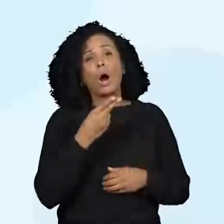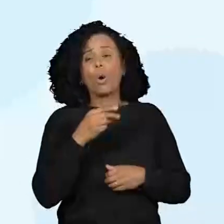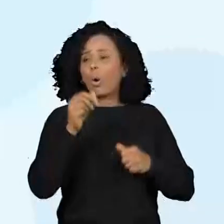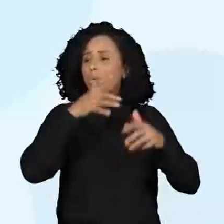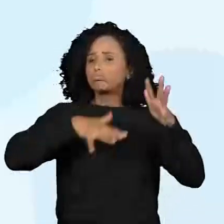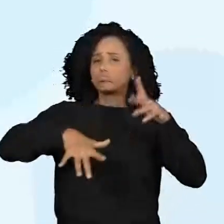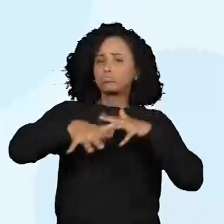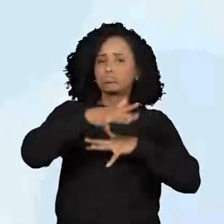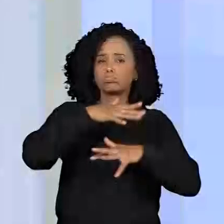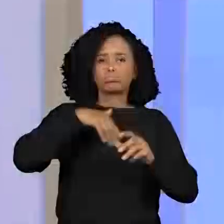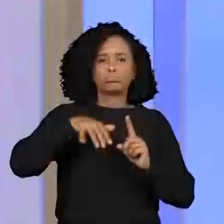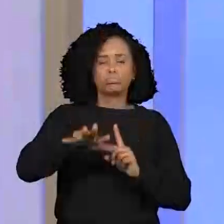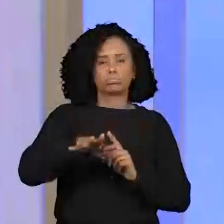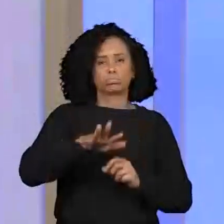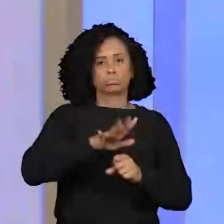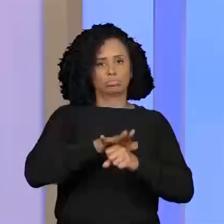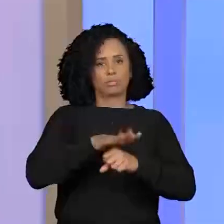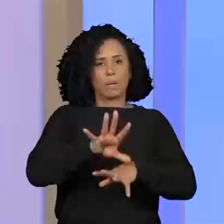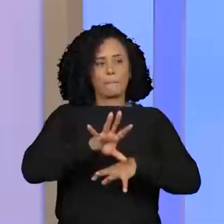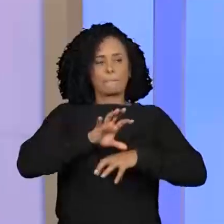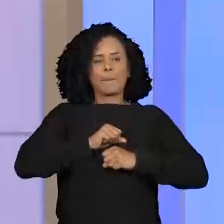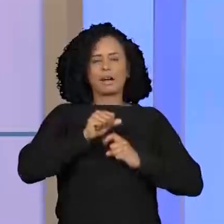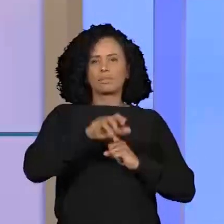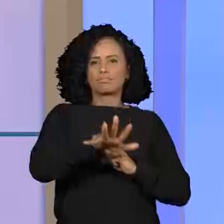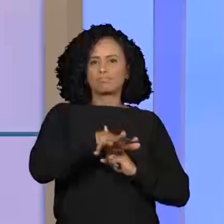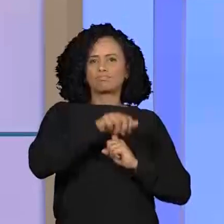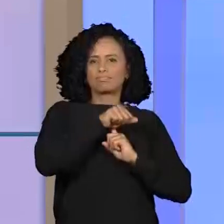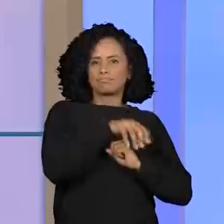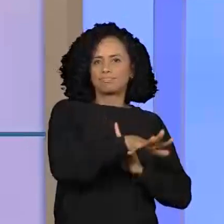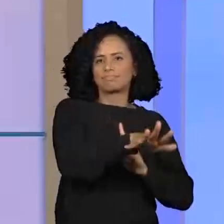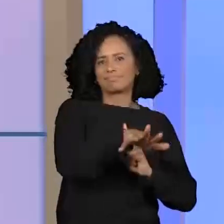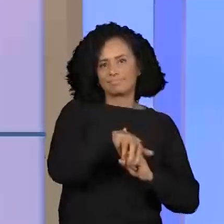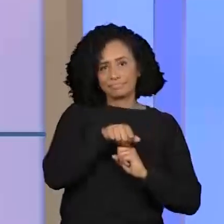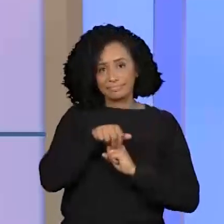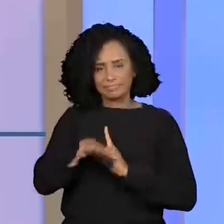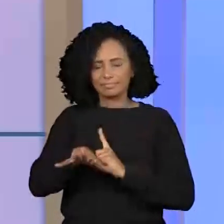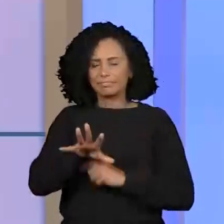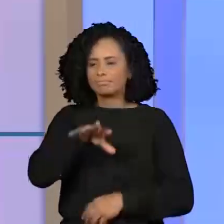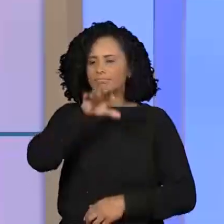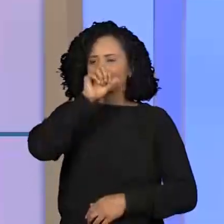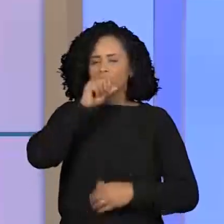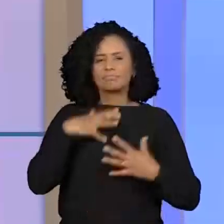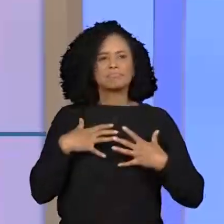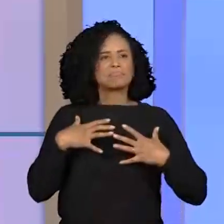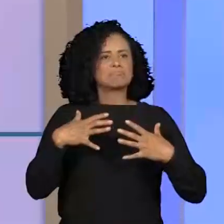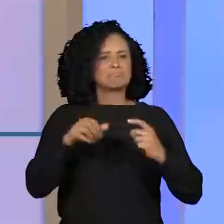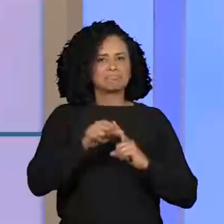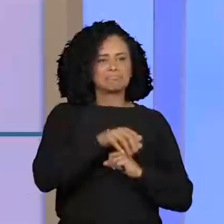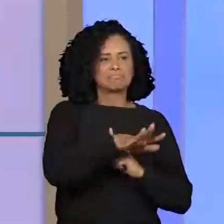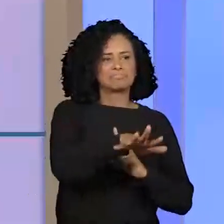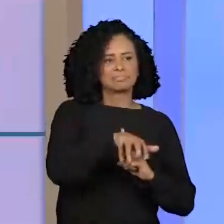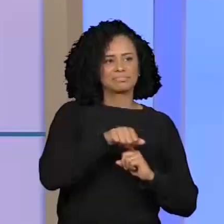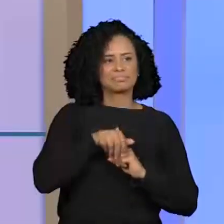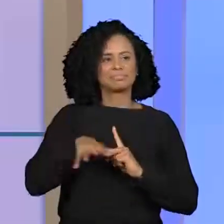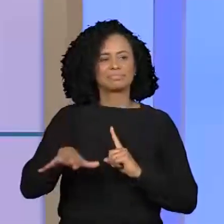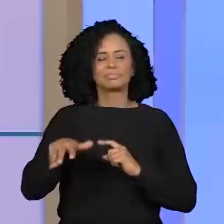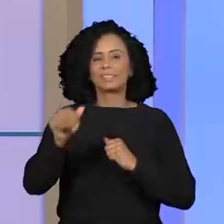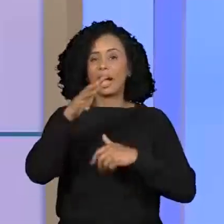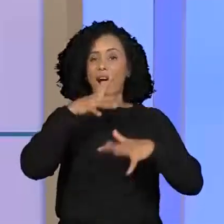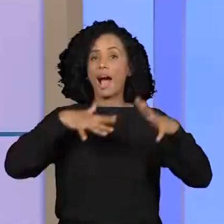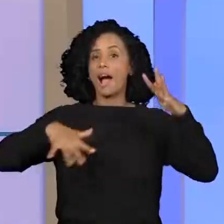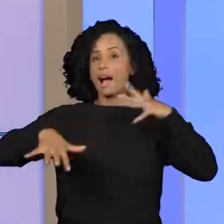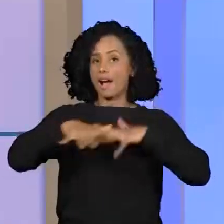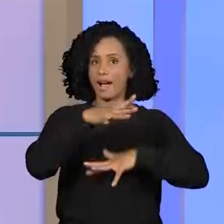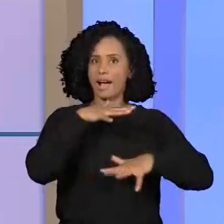muitas dessas bactérias, o modo de transmissão delas, né, acaba sendo ou pela ingestão de